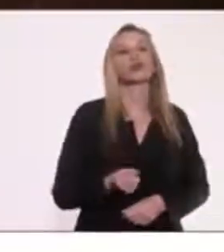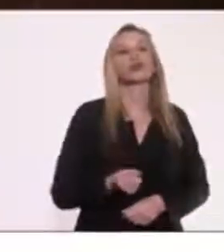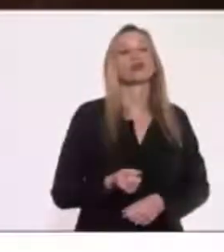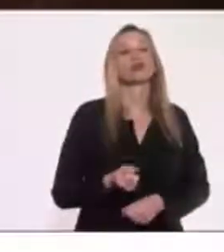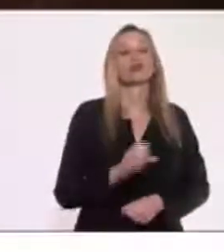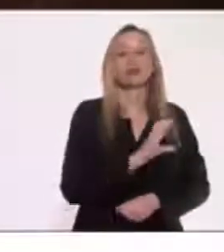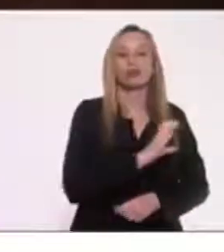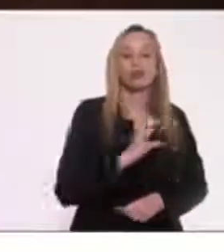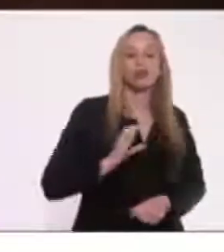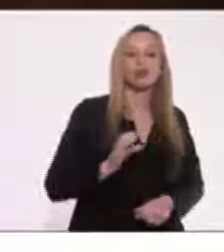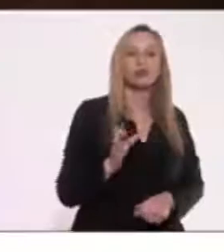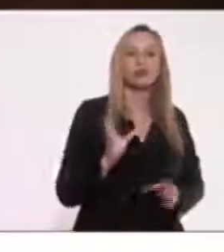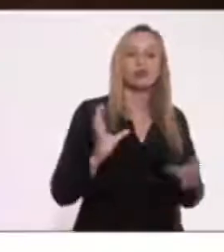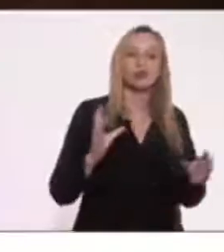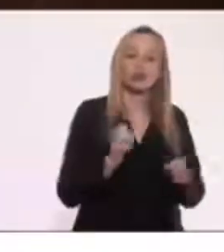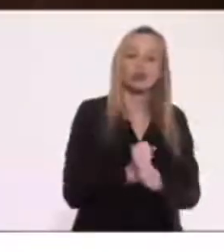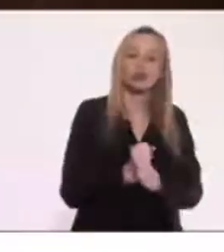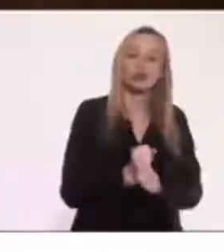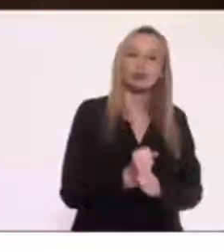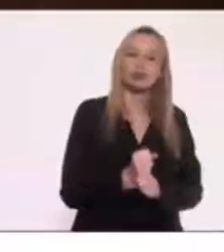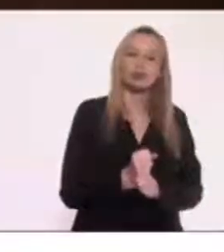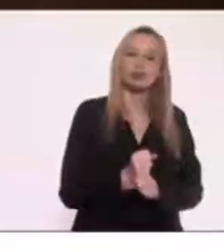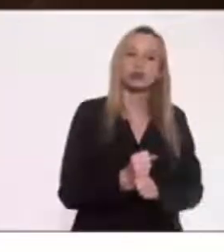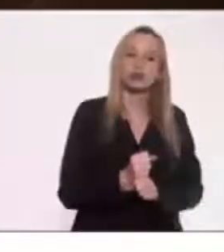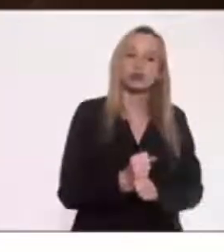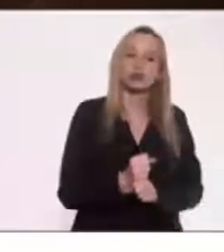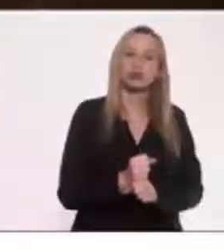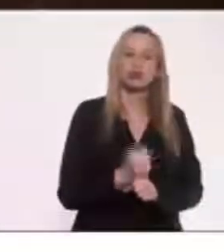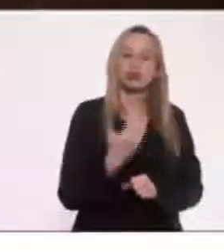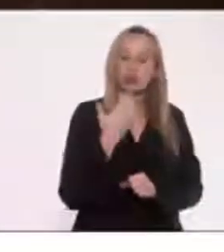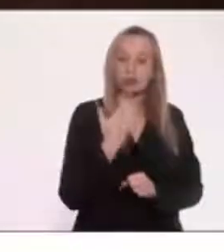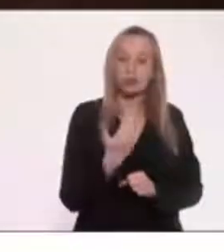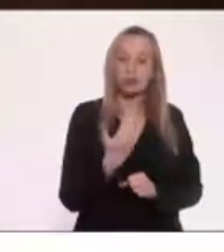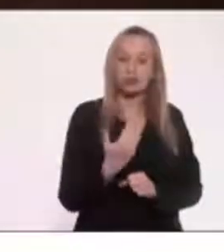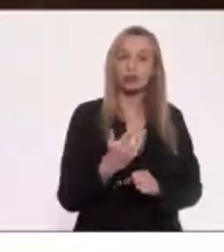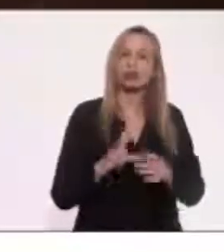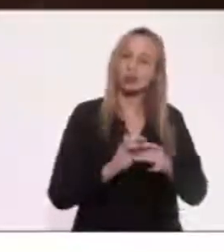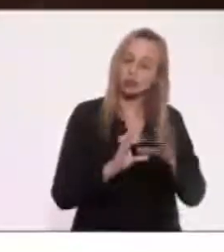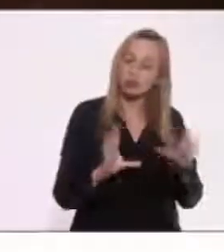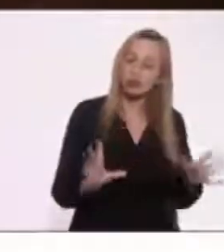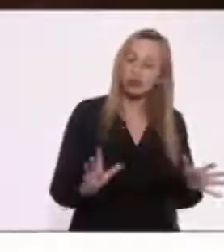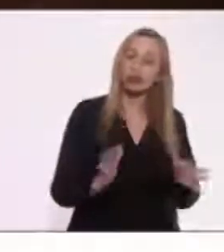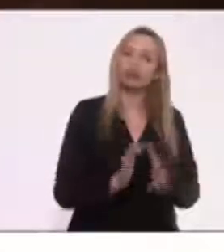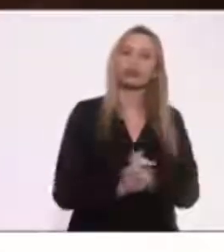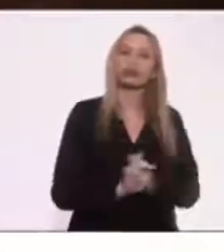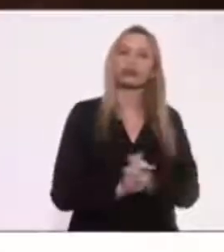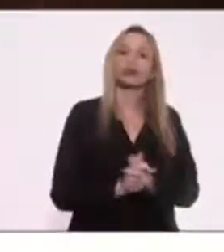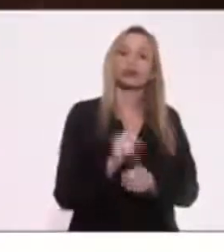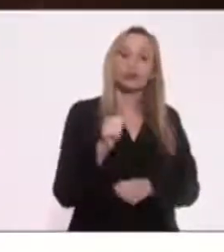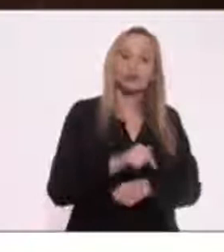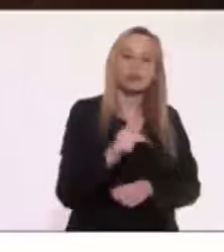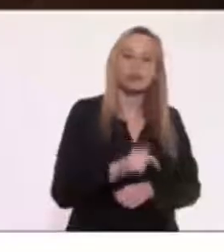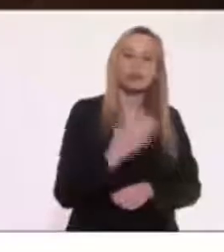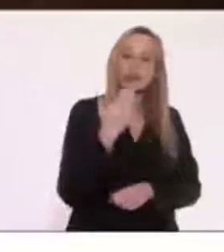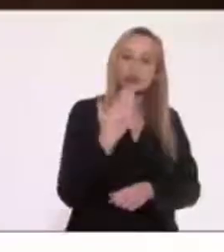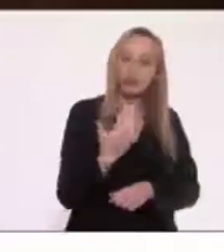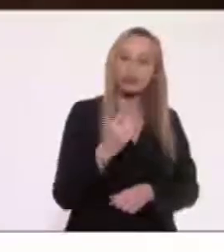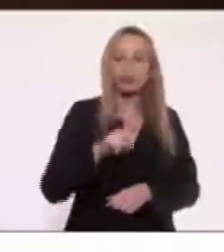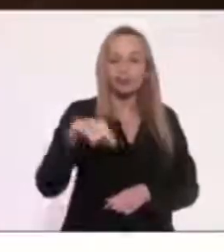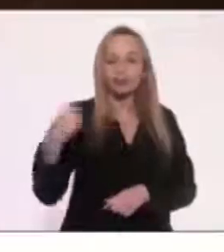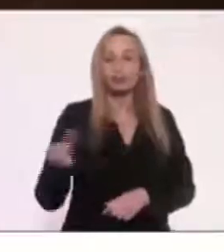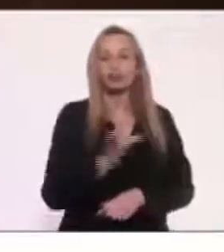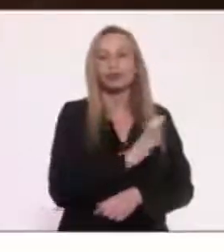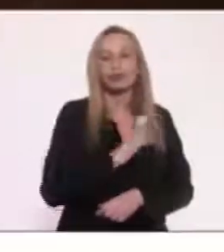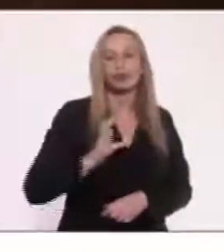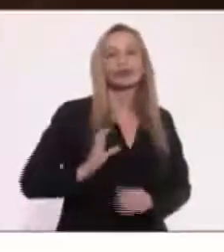orçamento da qual eu presido para isso, vou submeter a comissão para que seja deliberado. Faço aqui um apelo às demais comissões